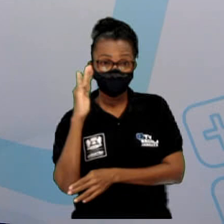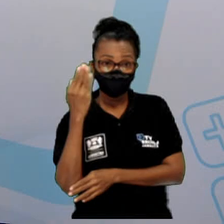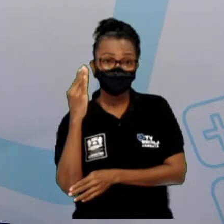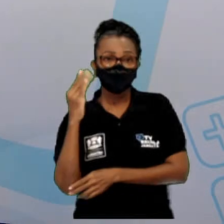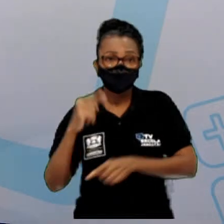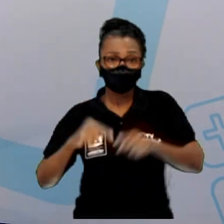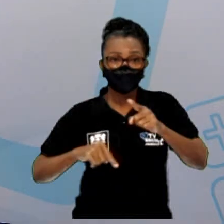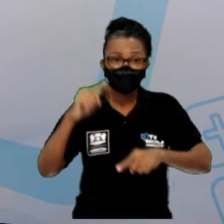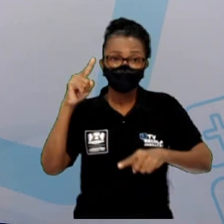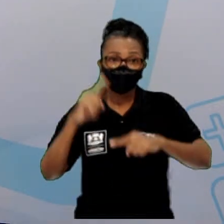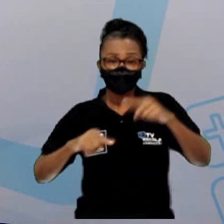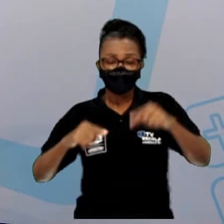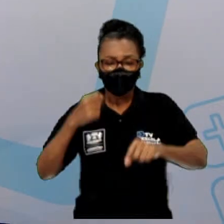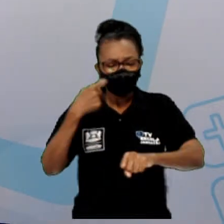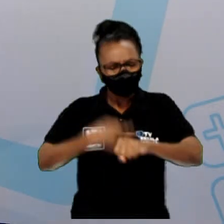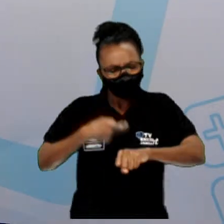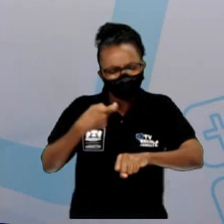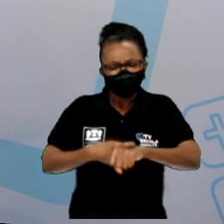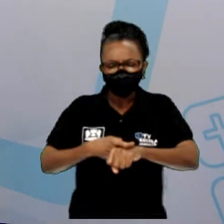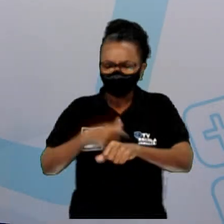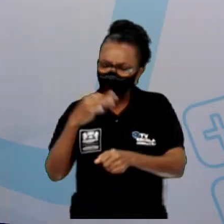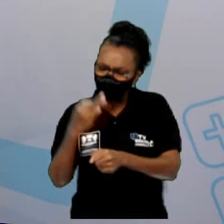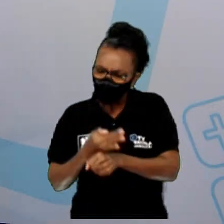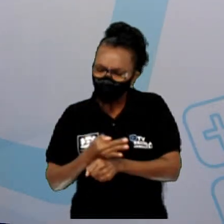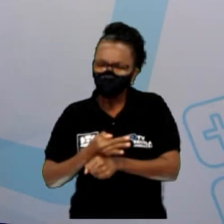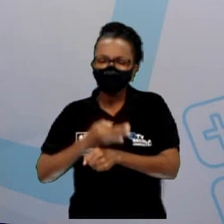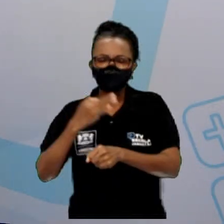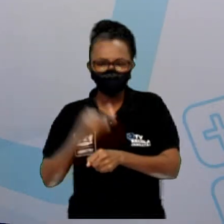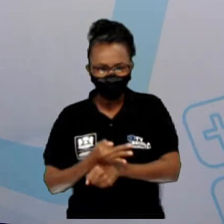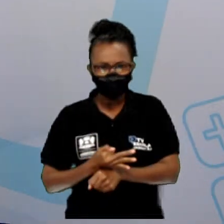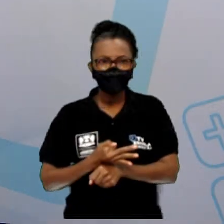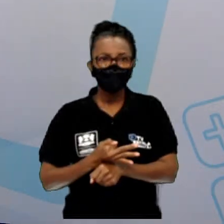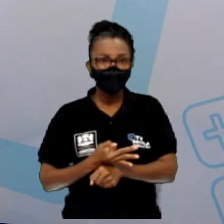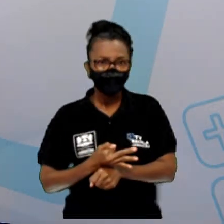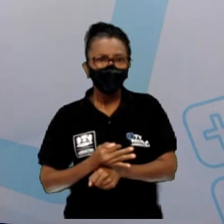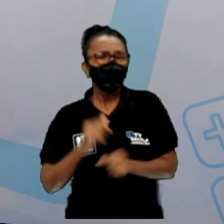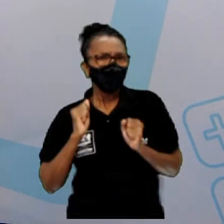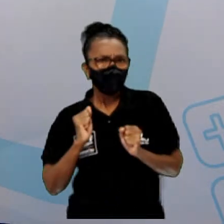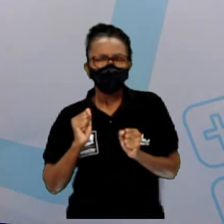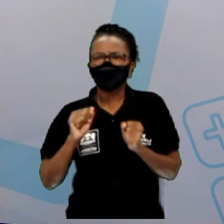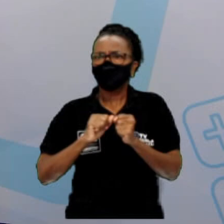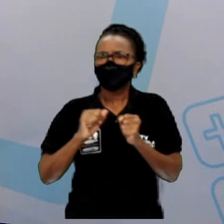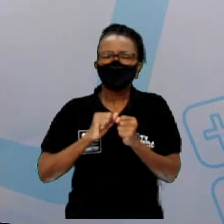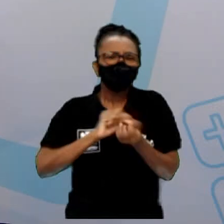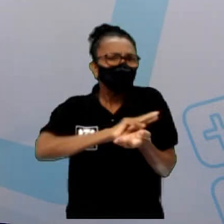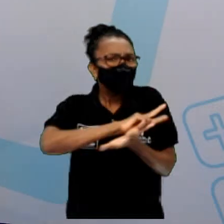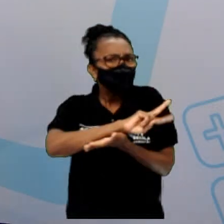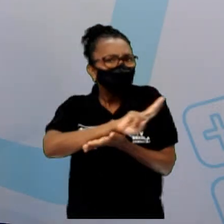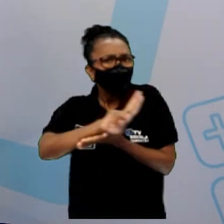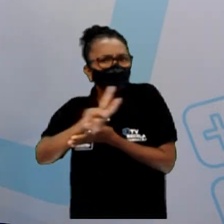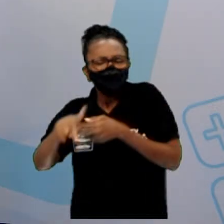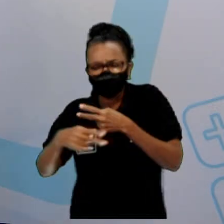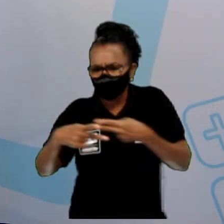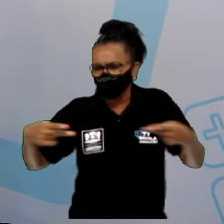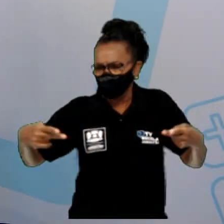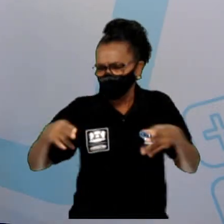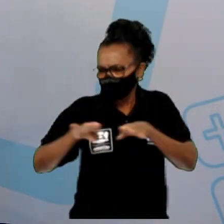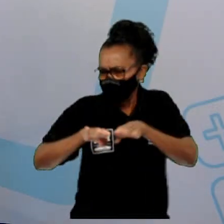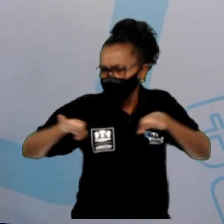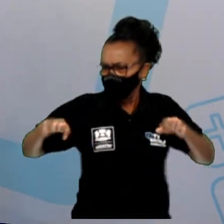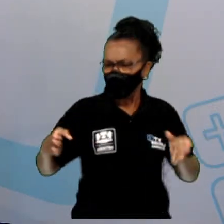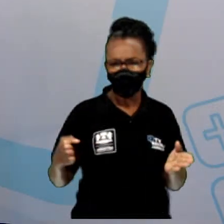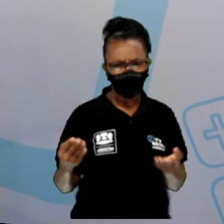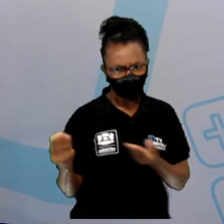material duro, resistente, nós podemos fazer vários objetos e móveis com ele. Vamos falar